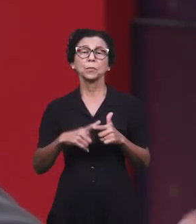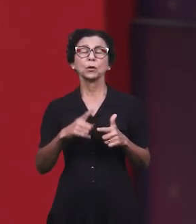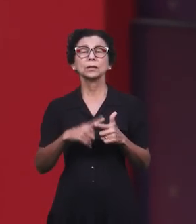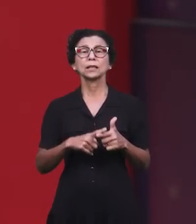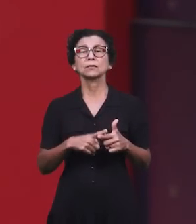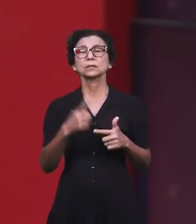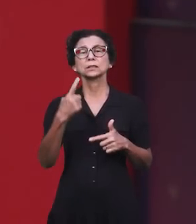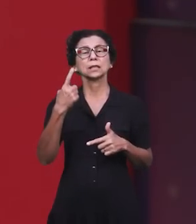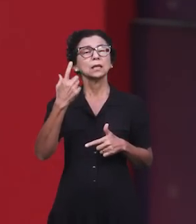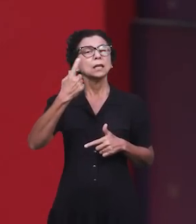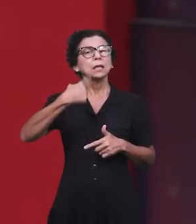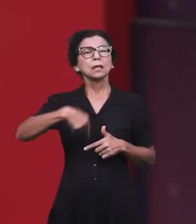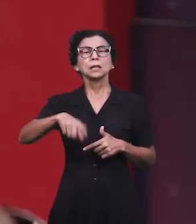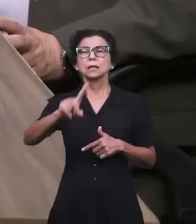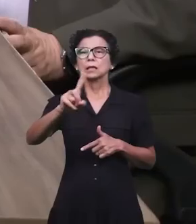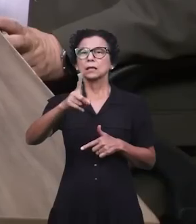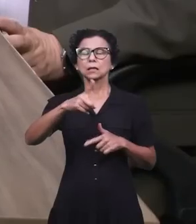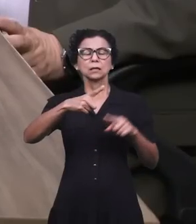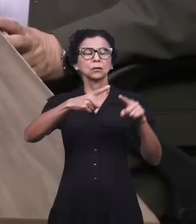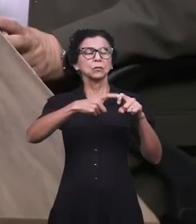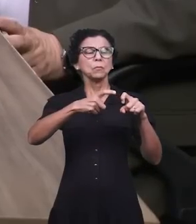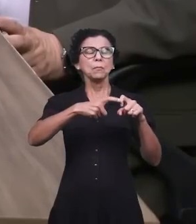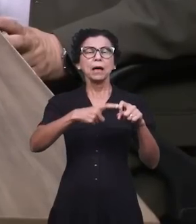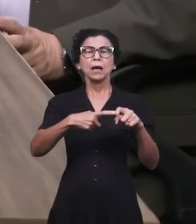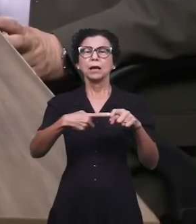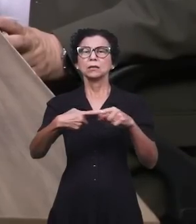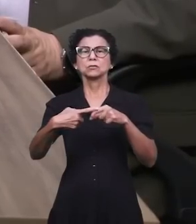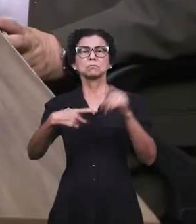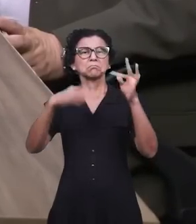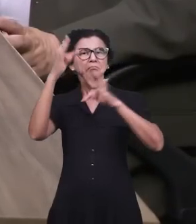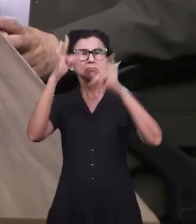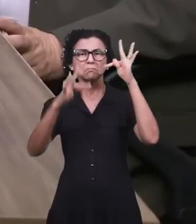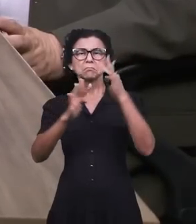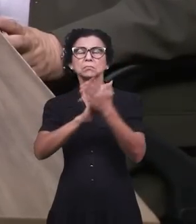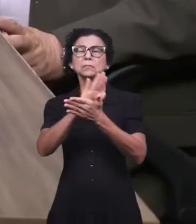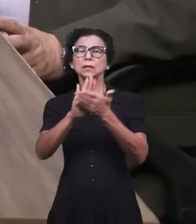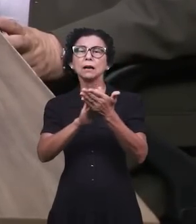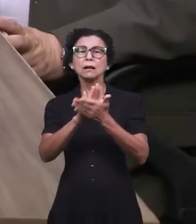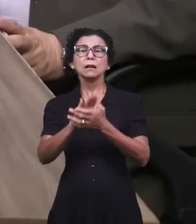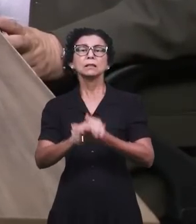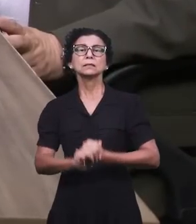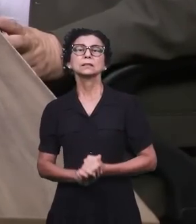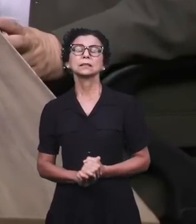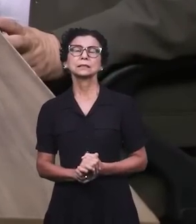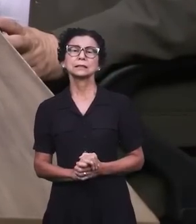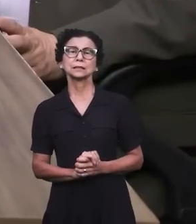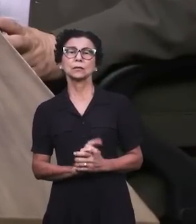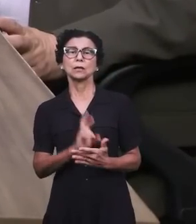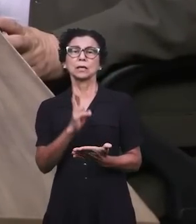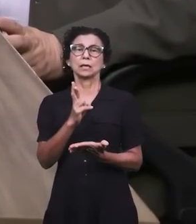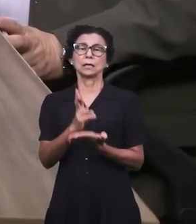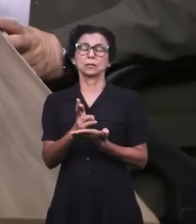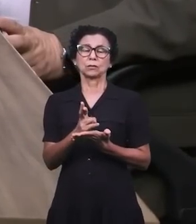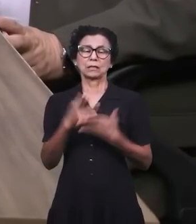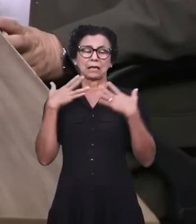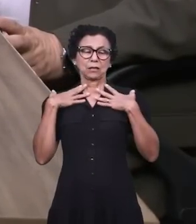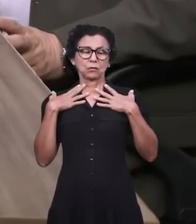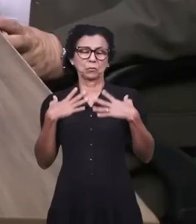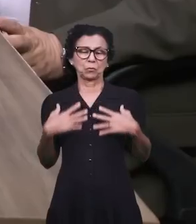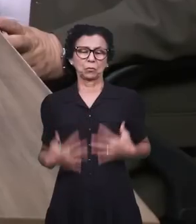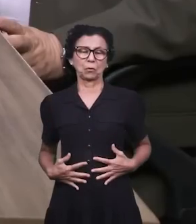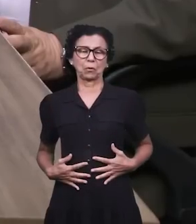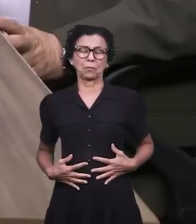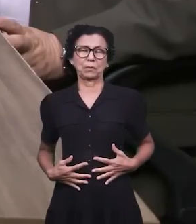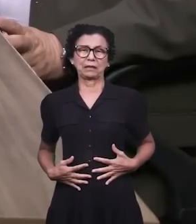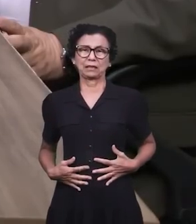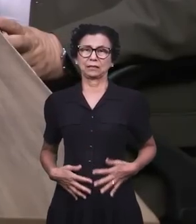essa manutenção. São sinais, né? Sinais Exatamente, da falta sinais da manutenção. Perfeito. Então, você começa a ver a fachada manchada, né? Você passa